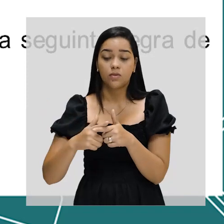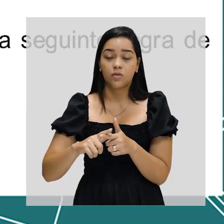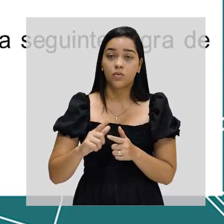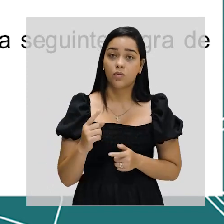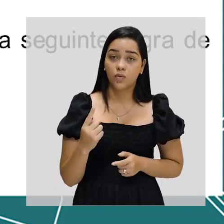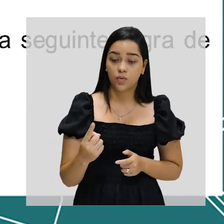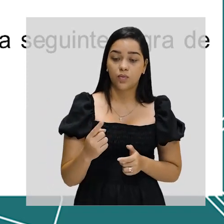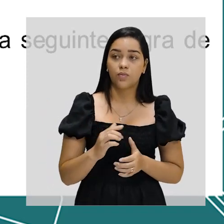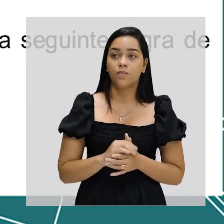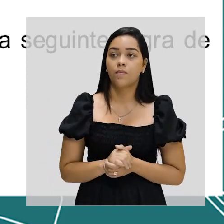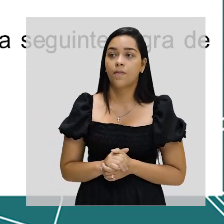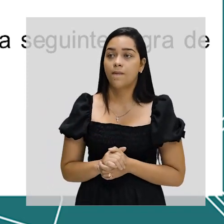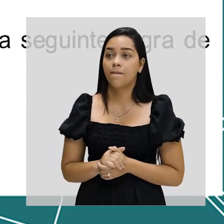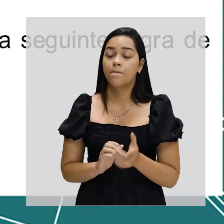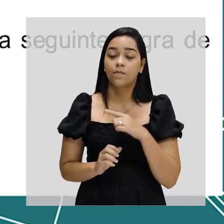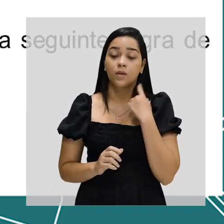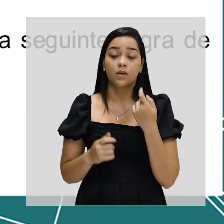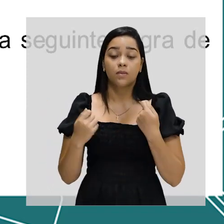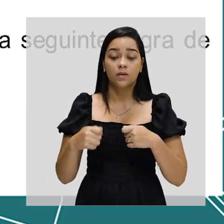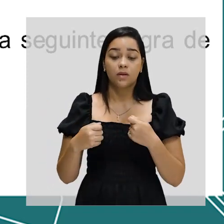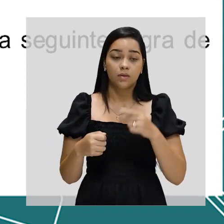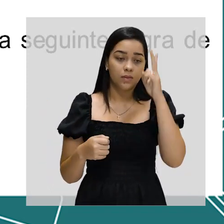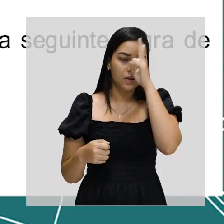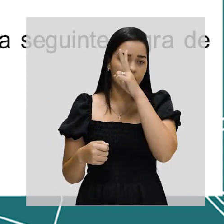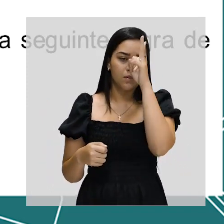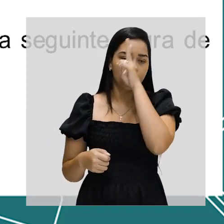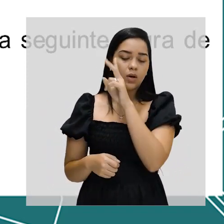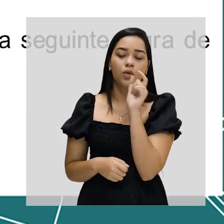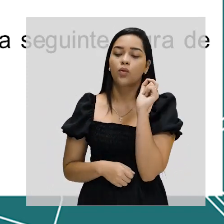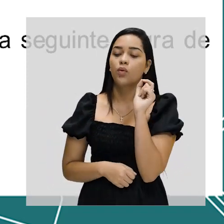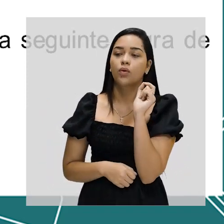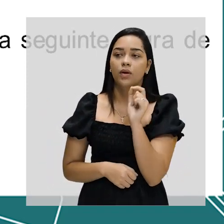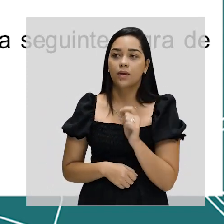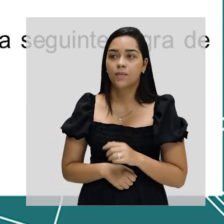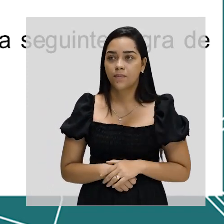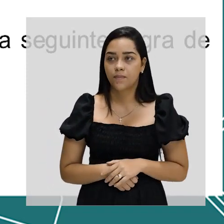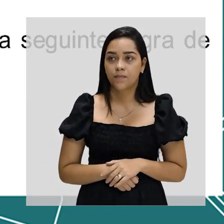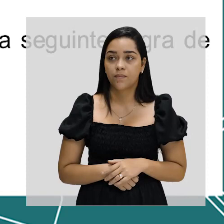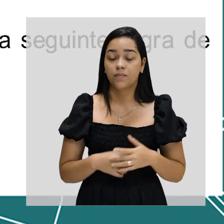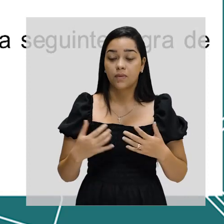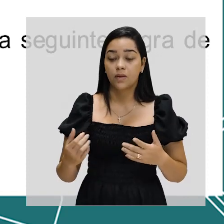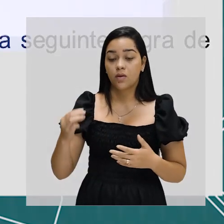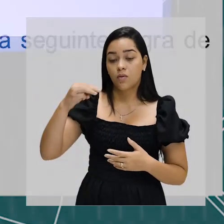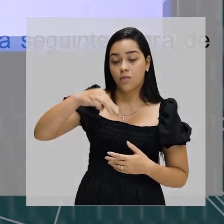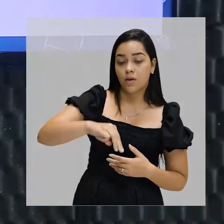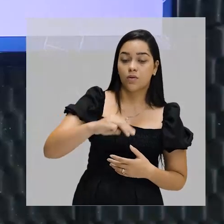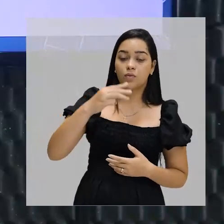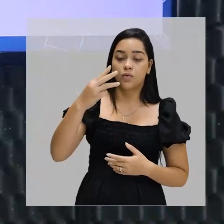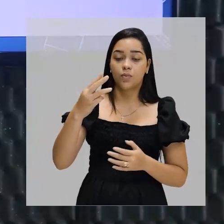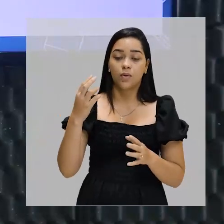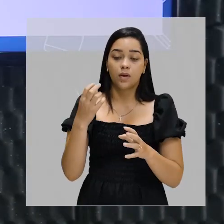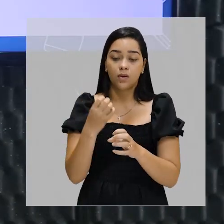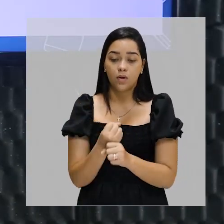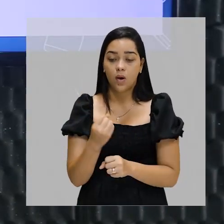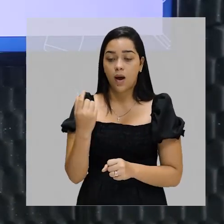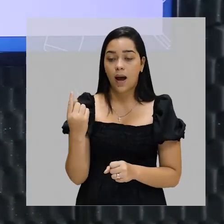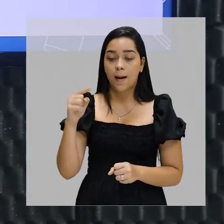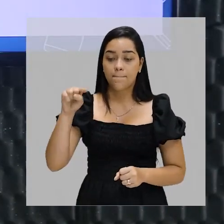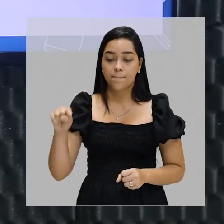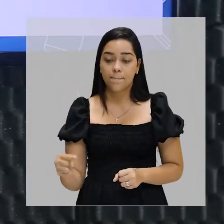decímetros cúbicos. Precisamos relembrar o que, turminha? Que 1 metro cúbico equivale a